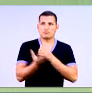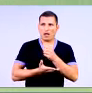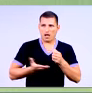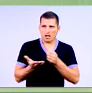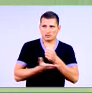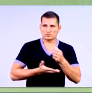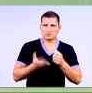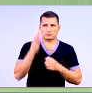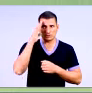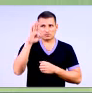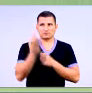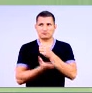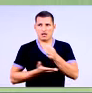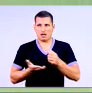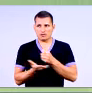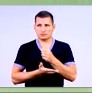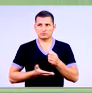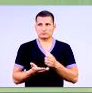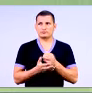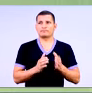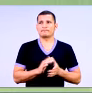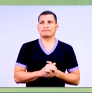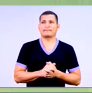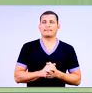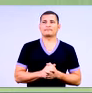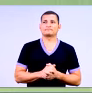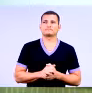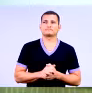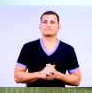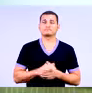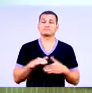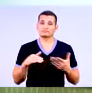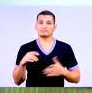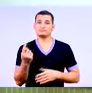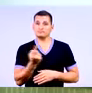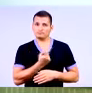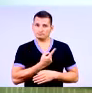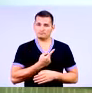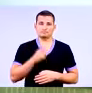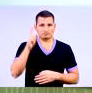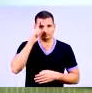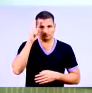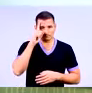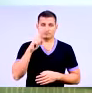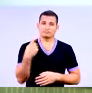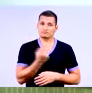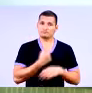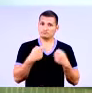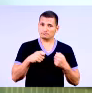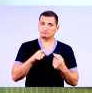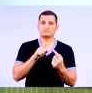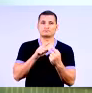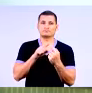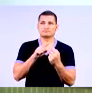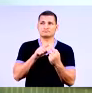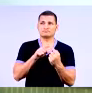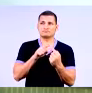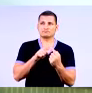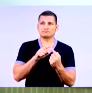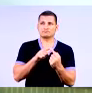mesmos. Então, gente, no nosso dia a dia nós temos que ser coerentes. Nós não podemos dizer, por exemplo, que